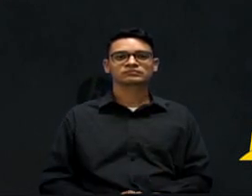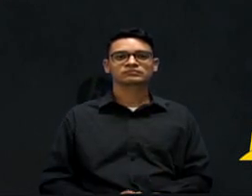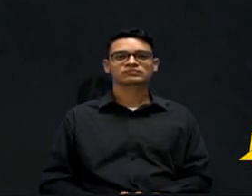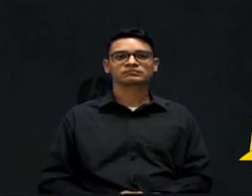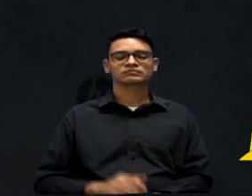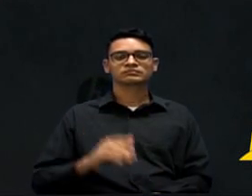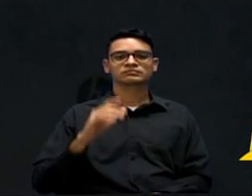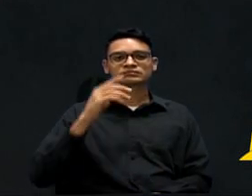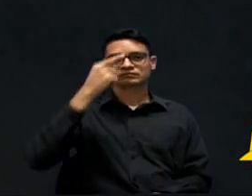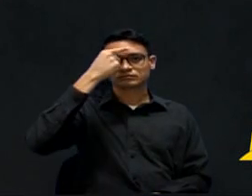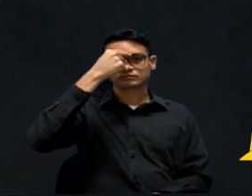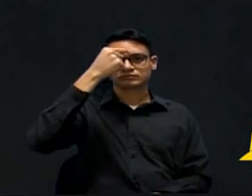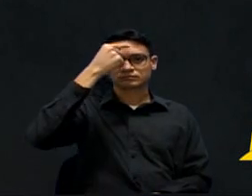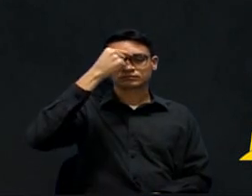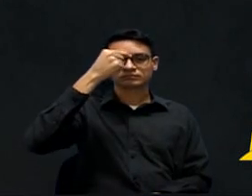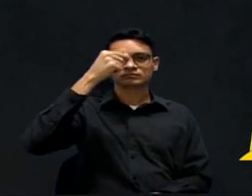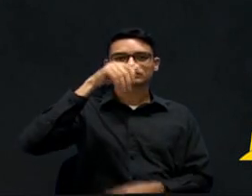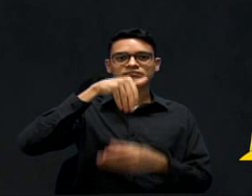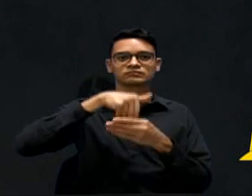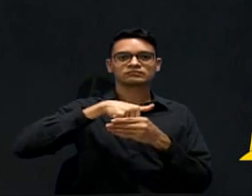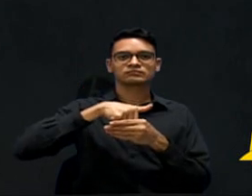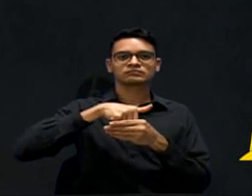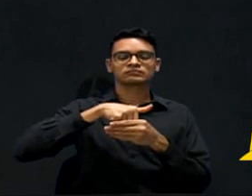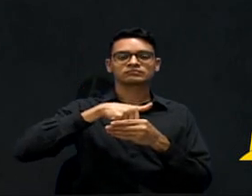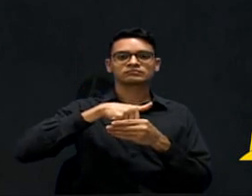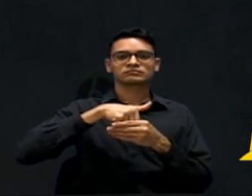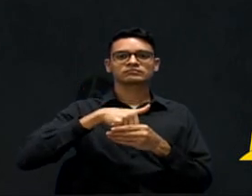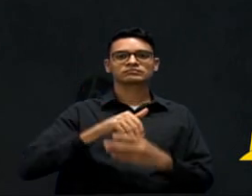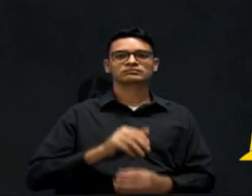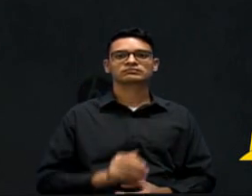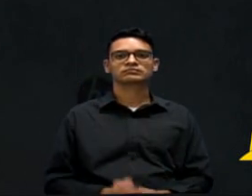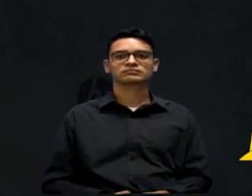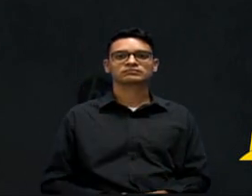Vereador Dylan, o voto.